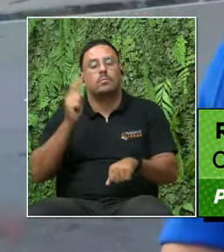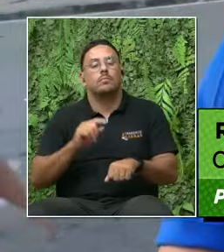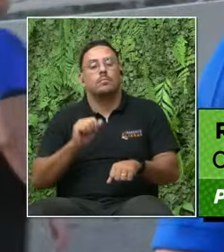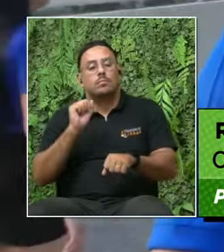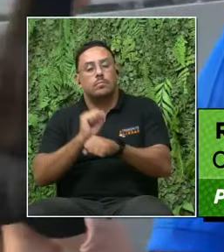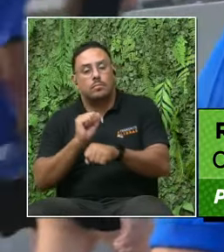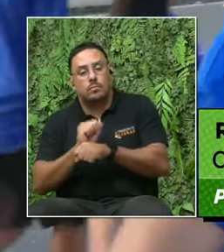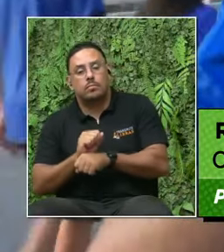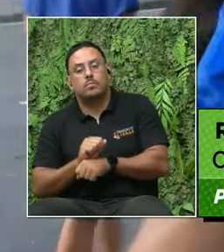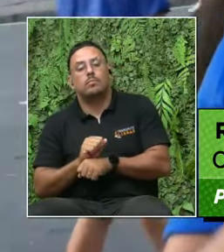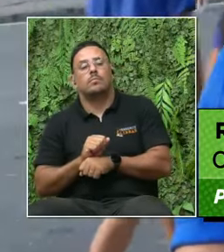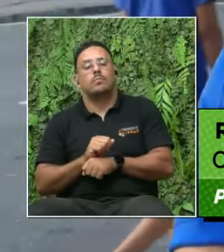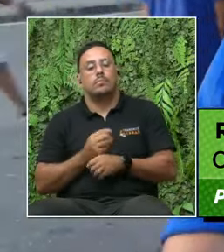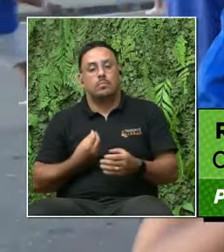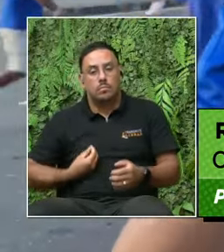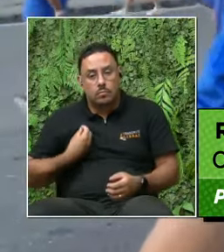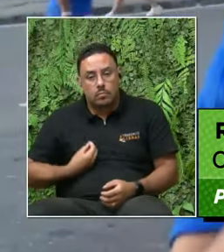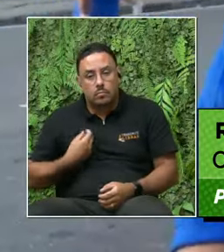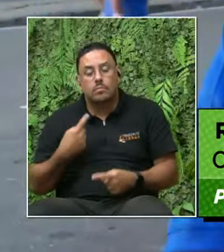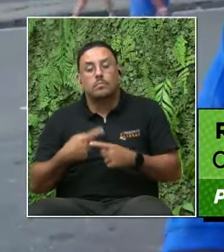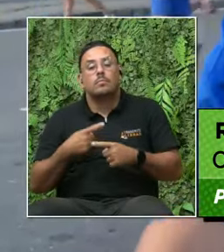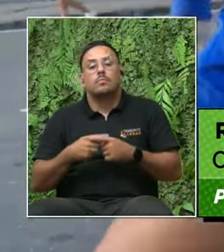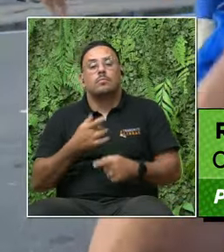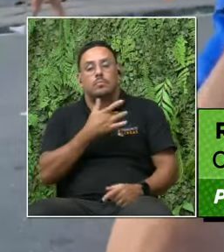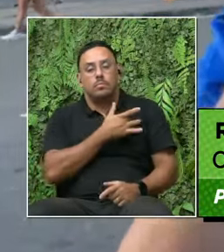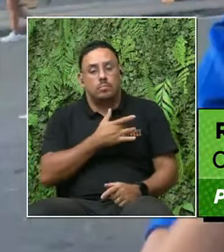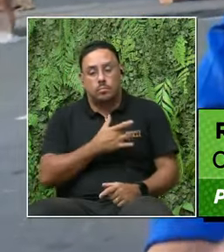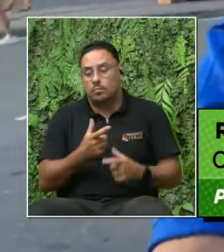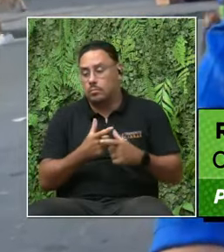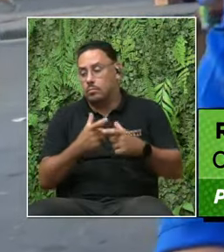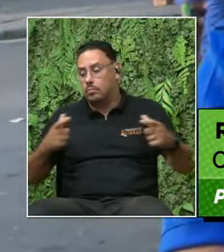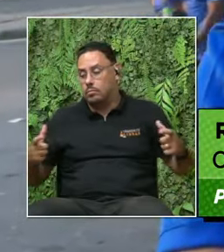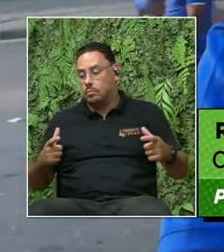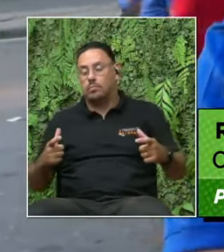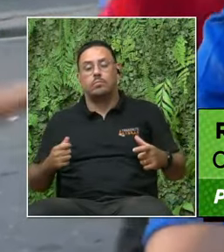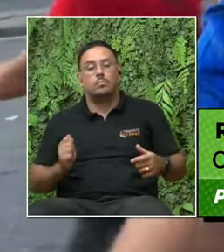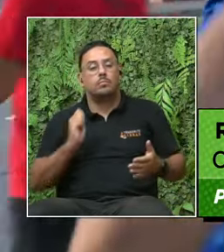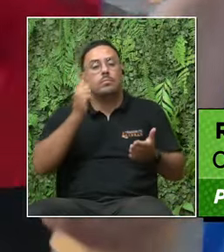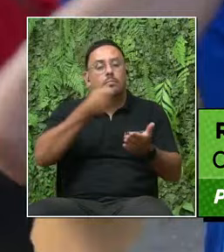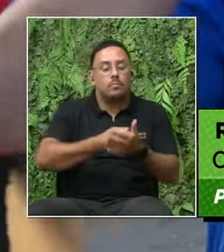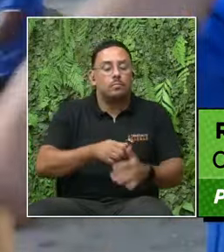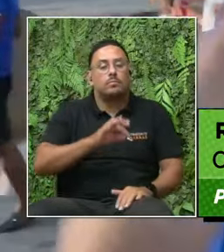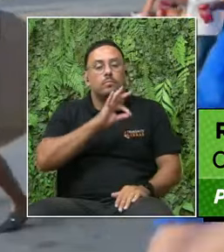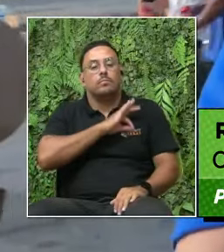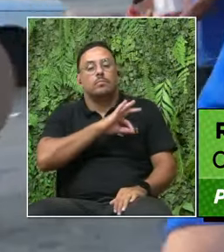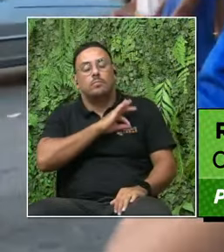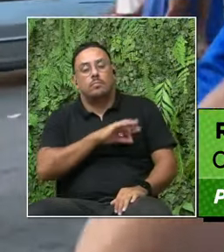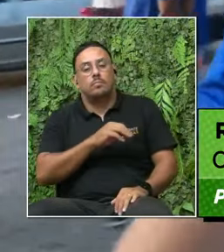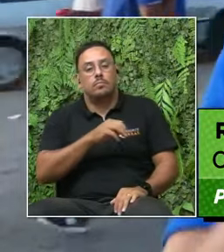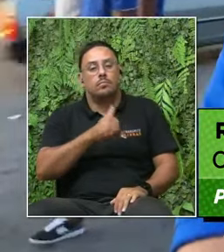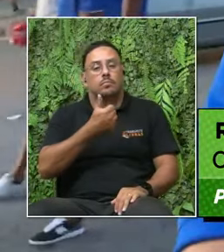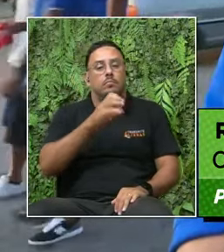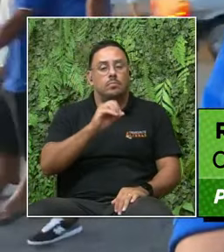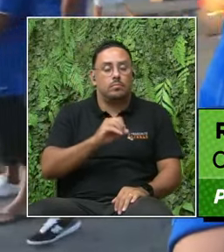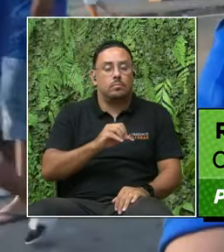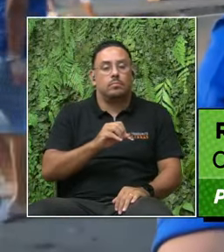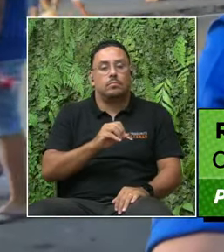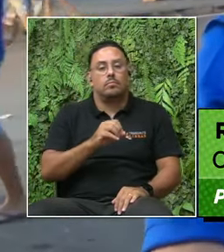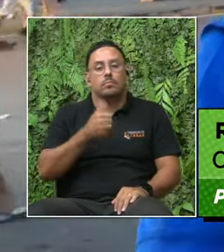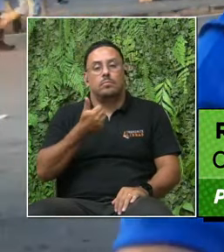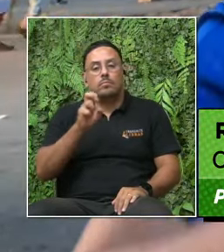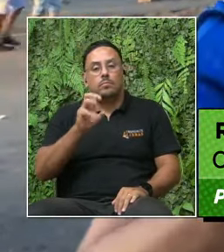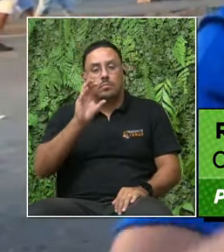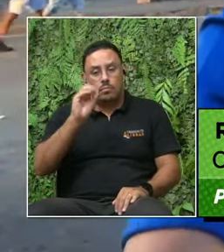viver nas cursas do Cruzeiro investir porque o Cruzeiro é time grande o Cruzeiro não é time de ficar aí pagando salário aí de de de 10.000 eh